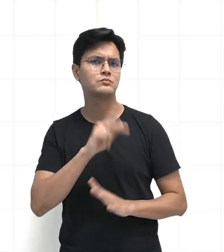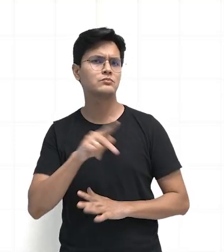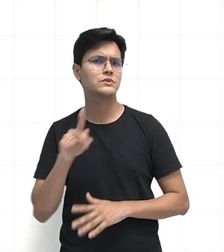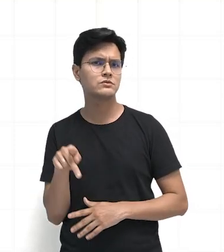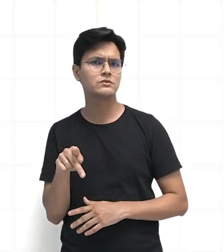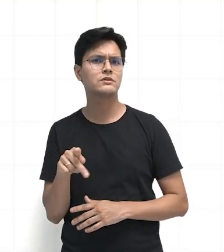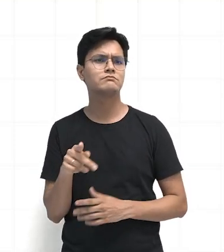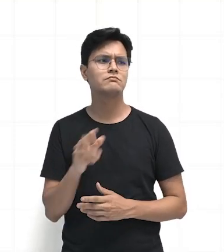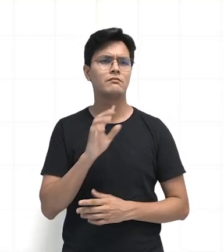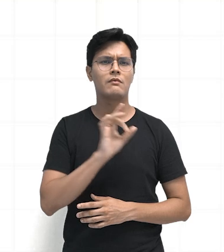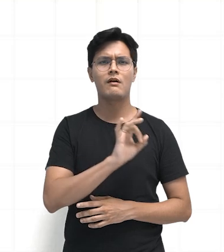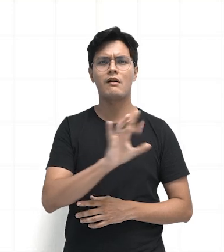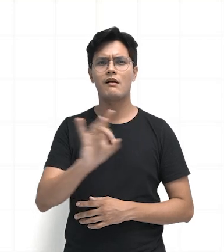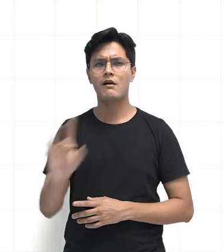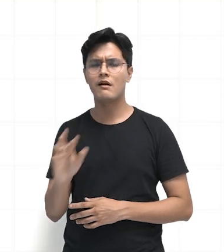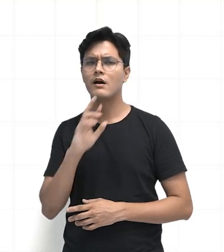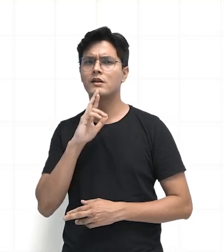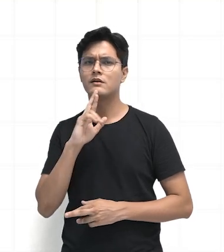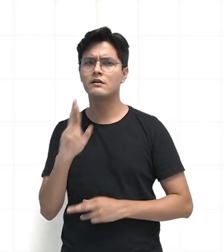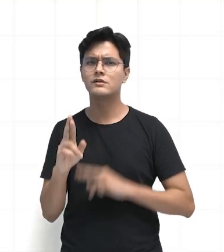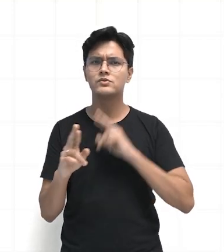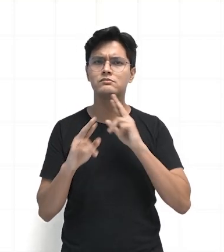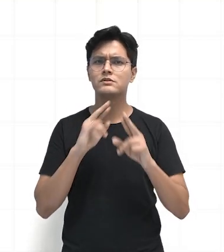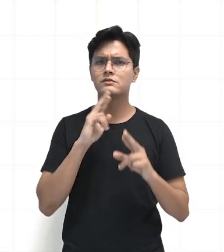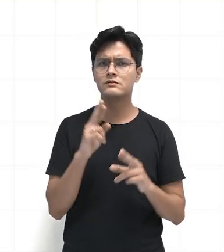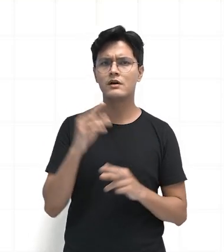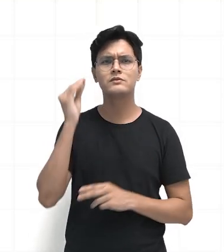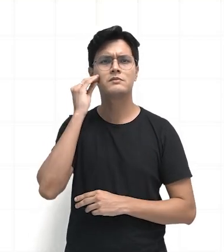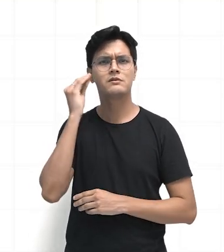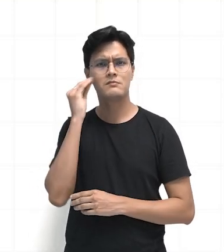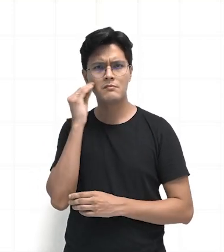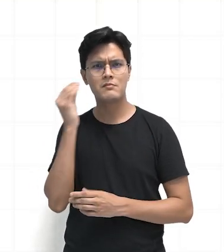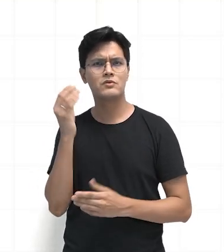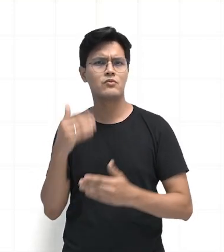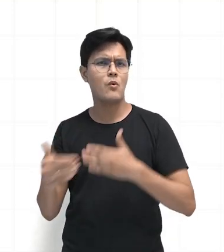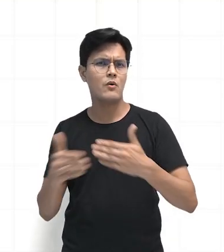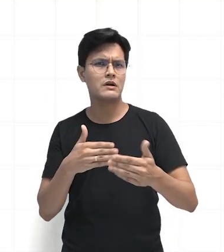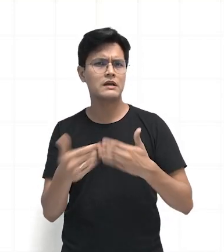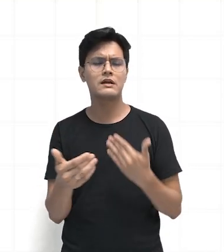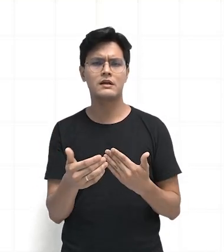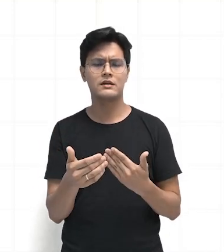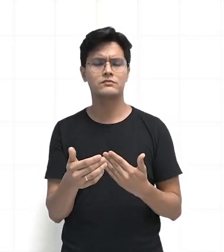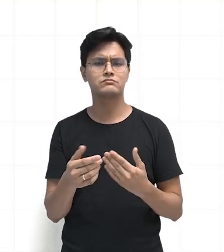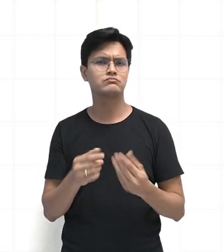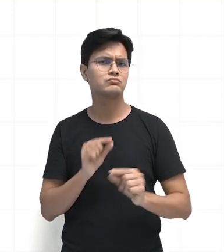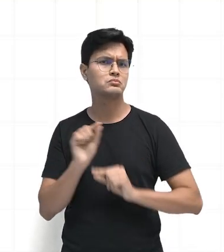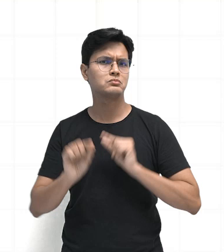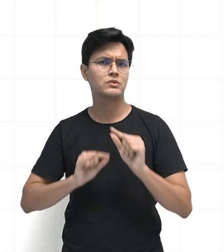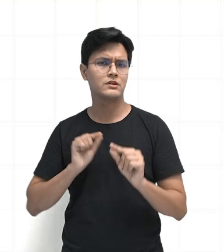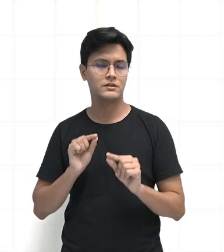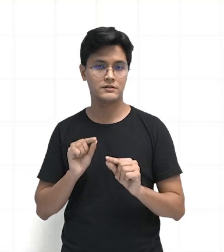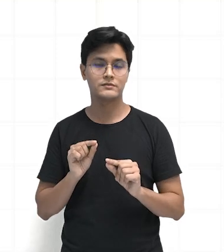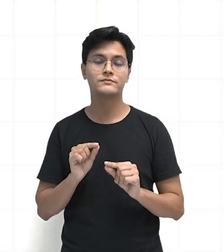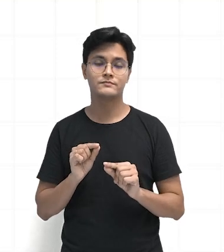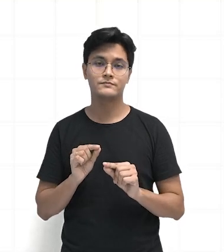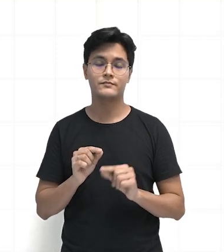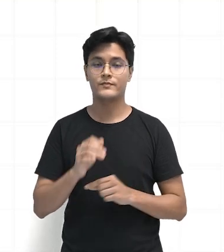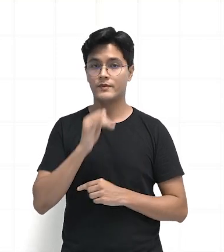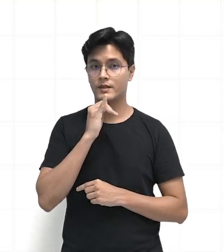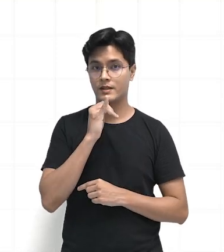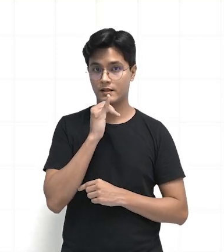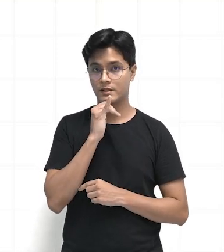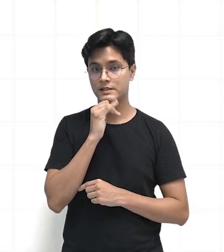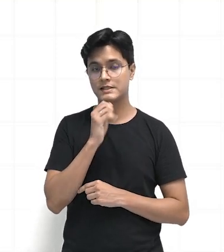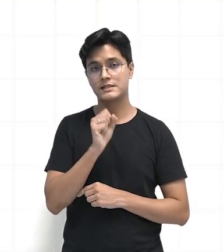cada resultado de um experimento aleatório, mas o que é esse experimento aleatório? Um experimento aleatório é quando não